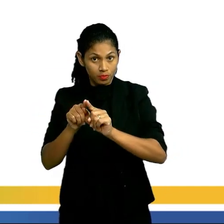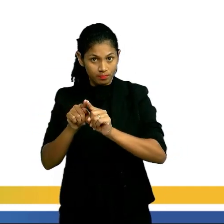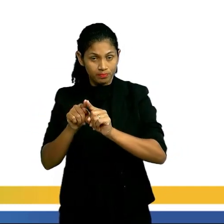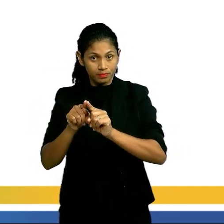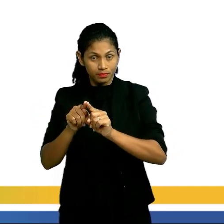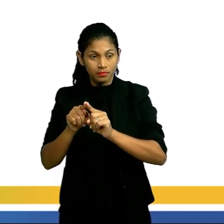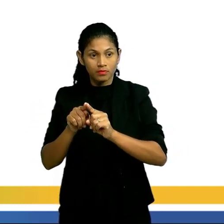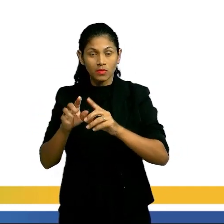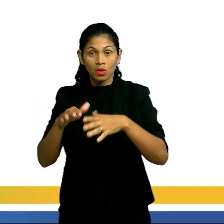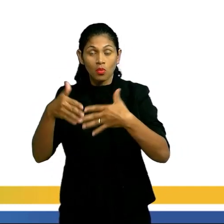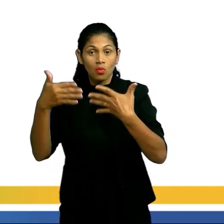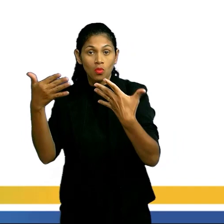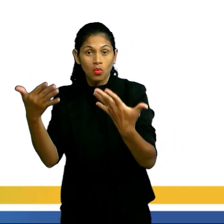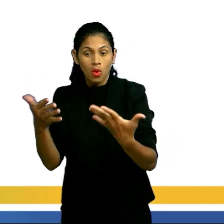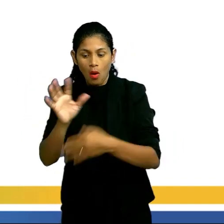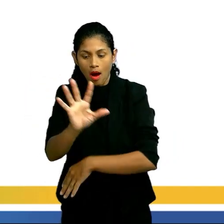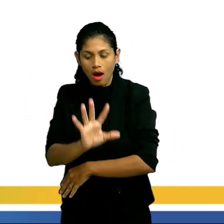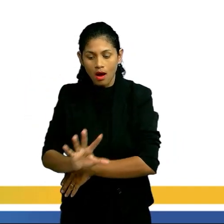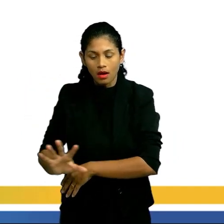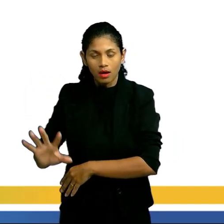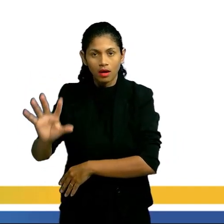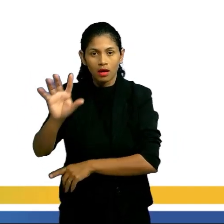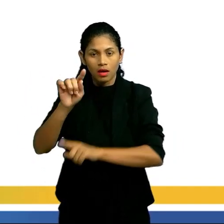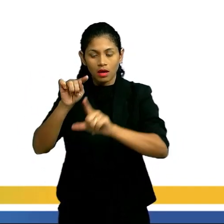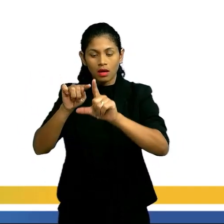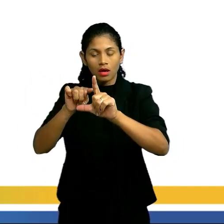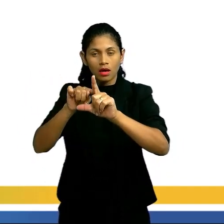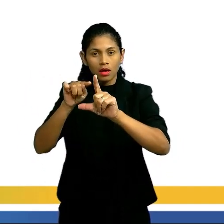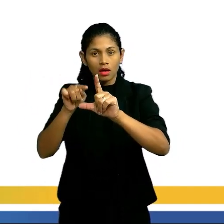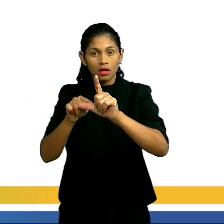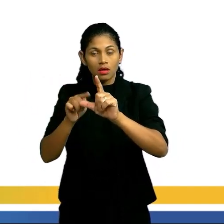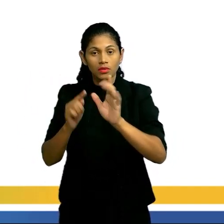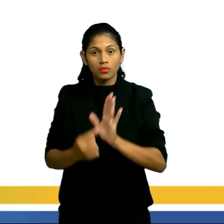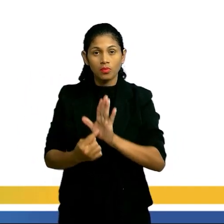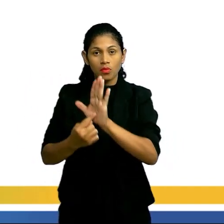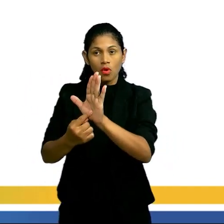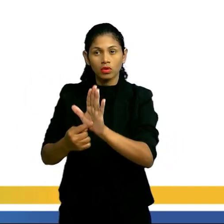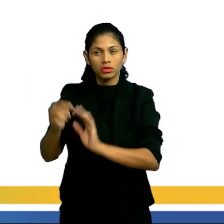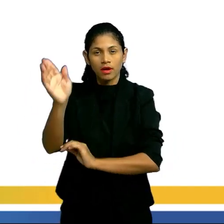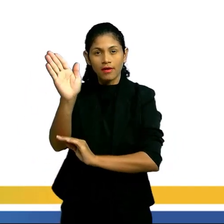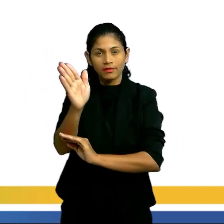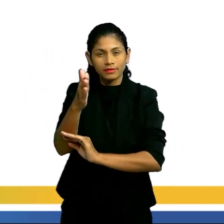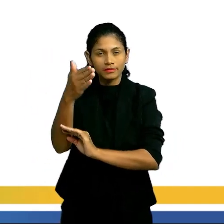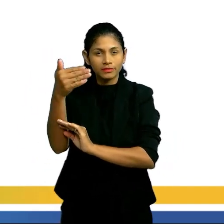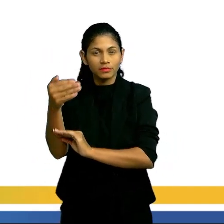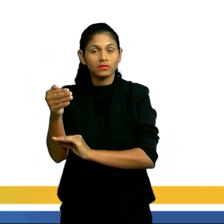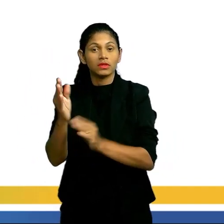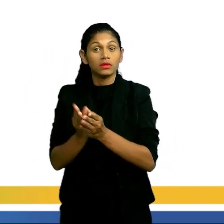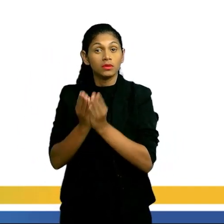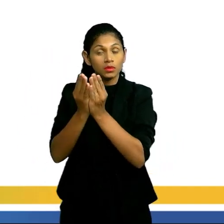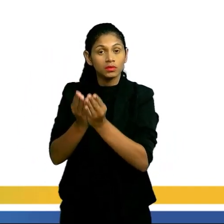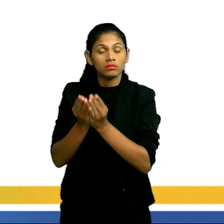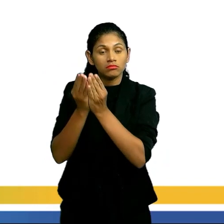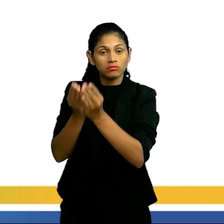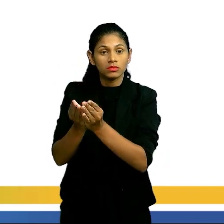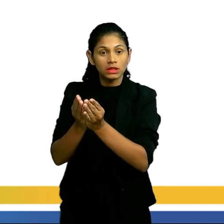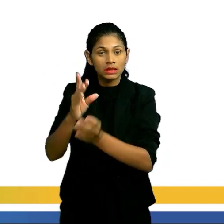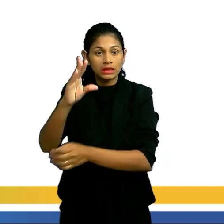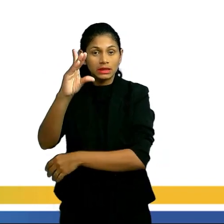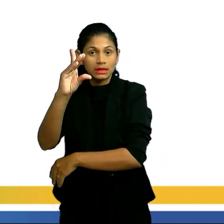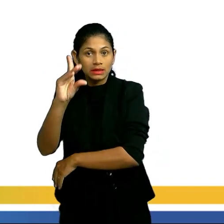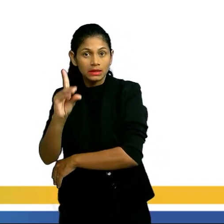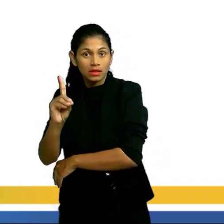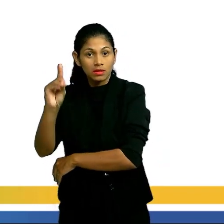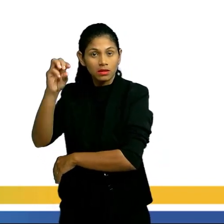Qual a área do triângulo que representa a vela do barco em decímetros quadrados? Alternativa